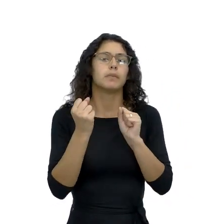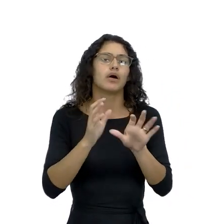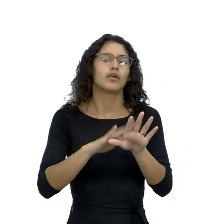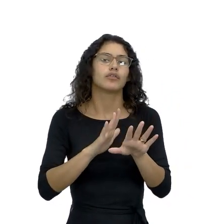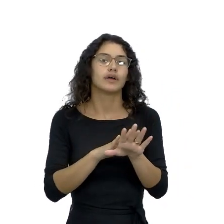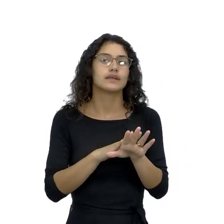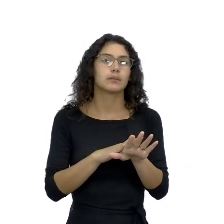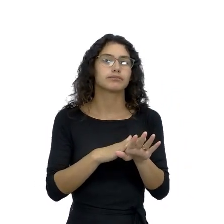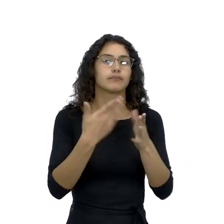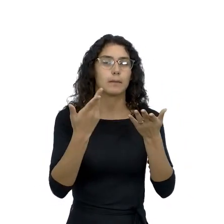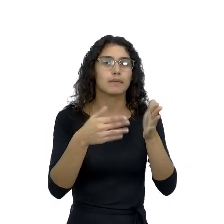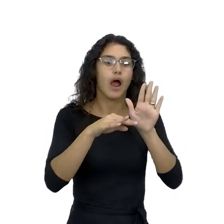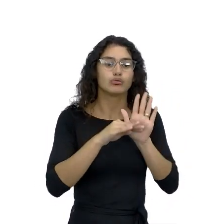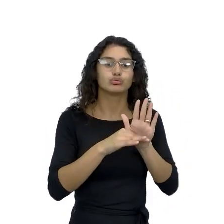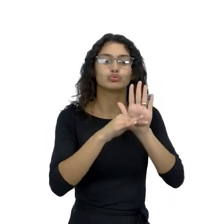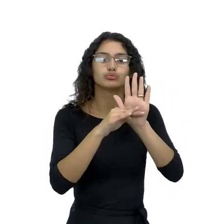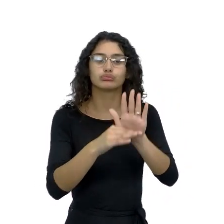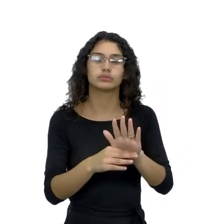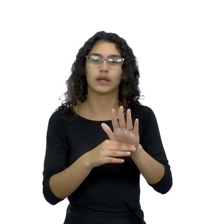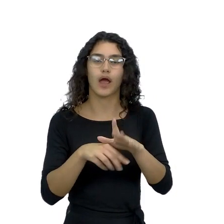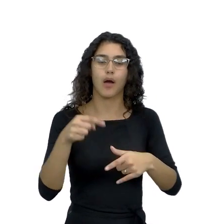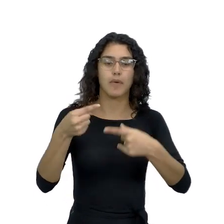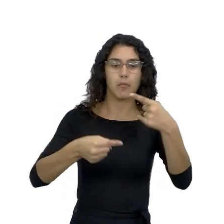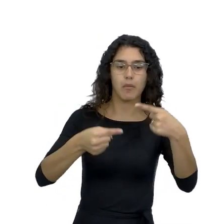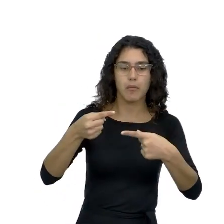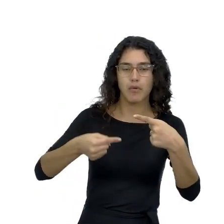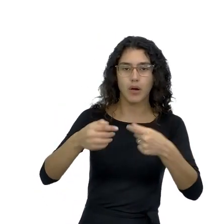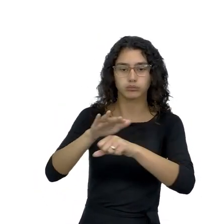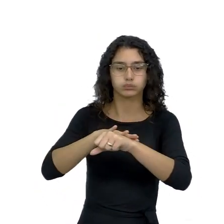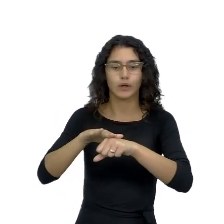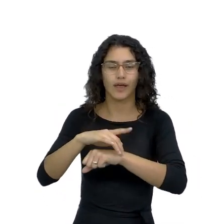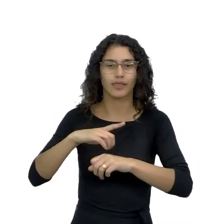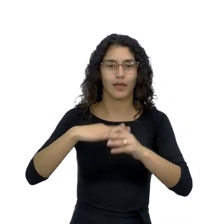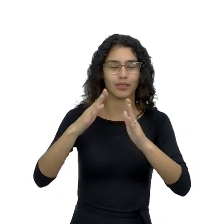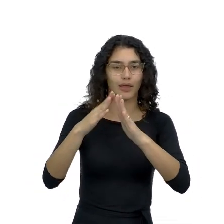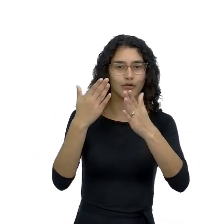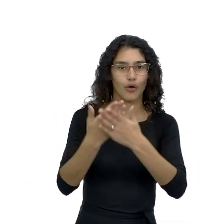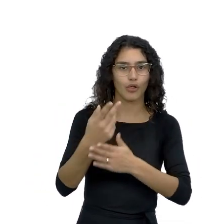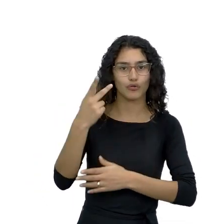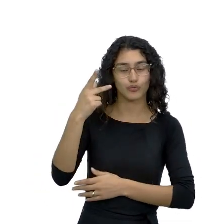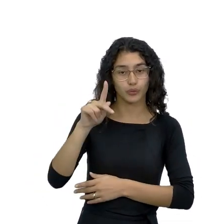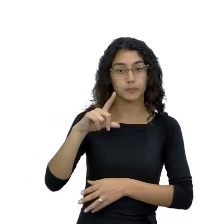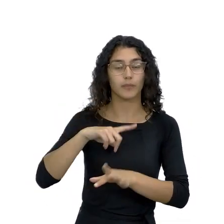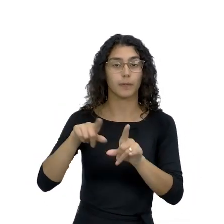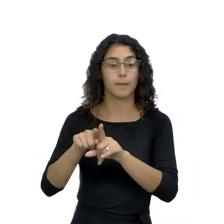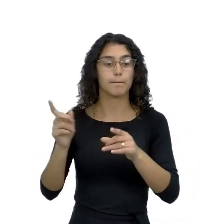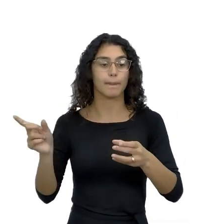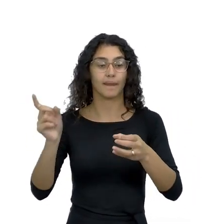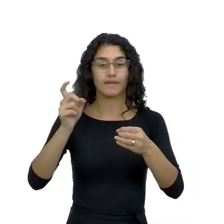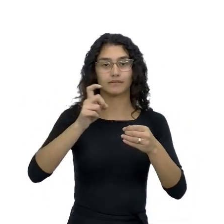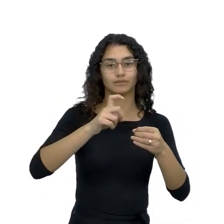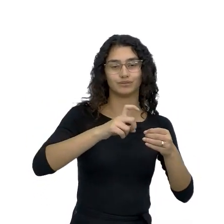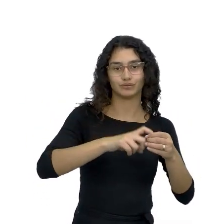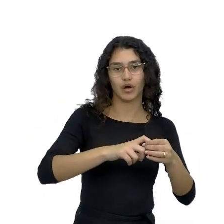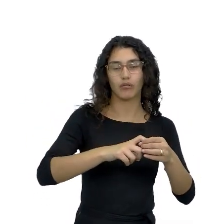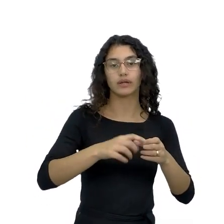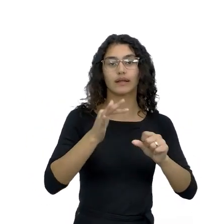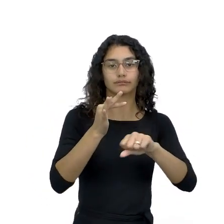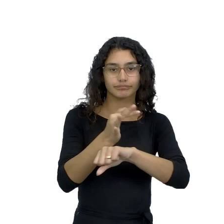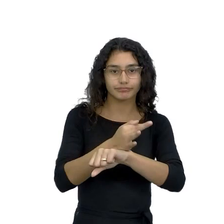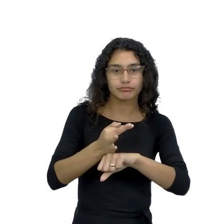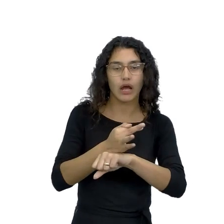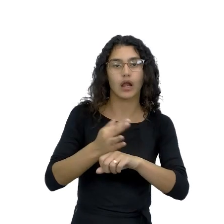podem favorecer as discussões aí na sua escola, nesse retorno das